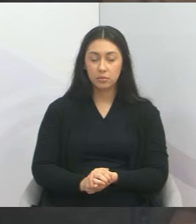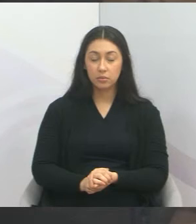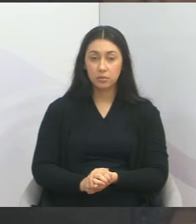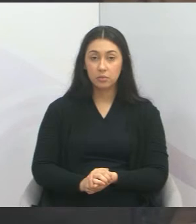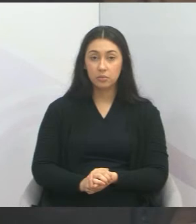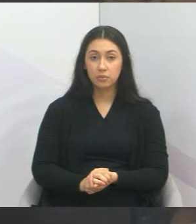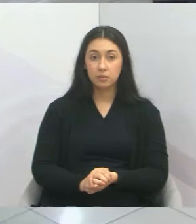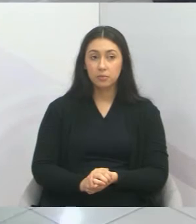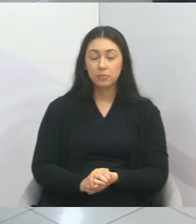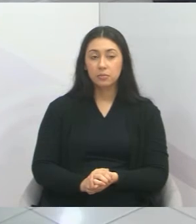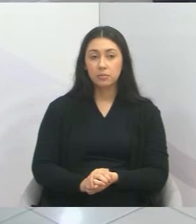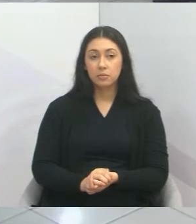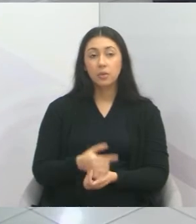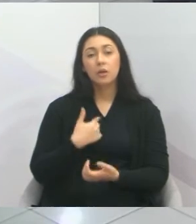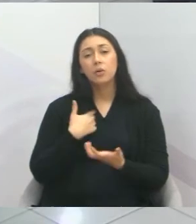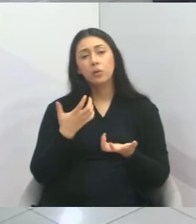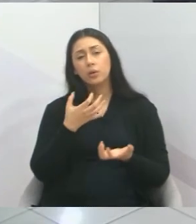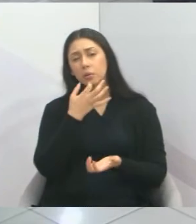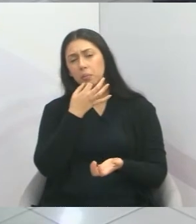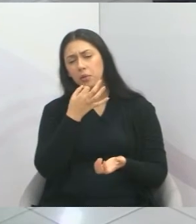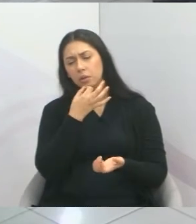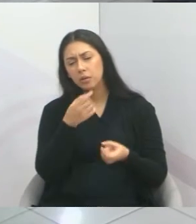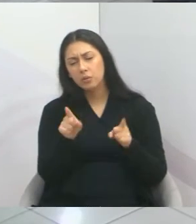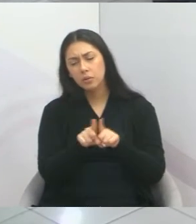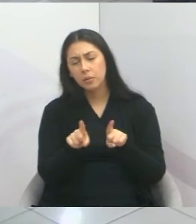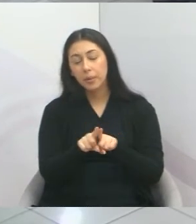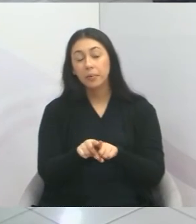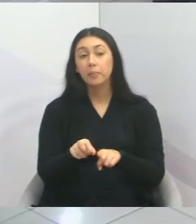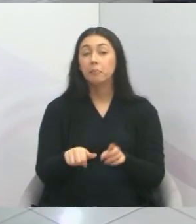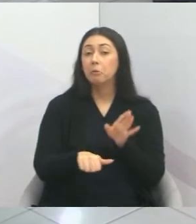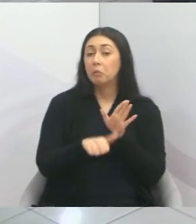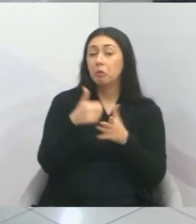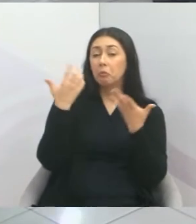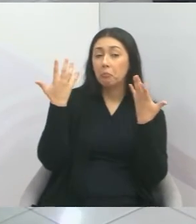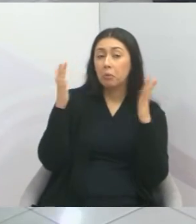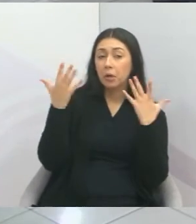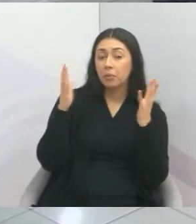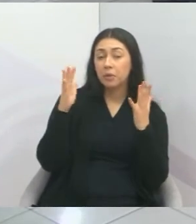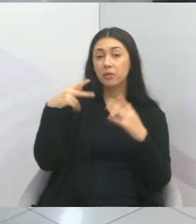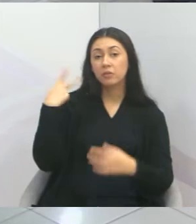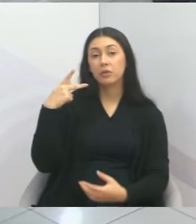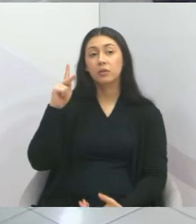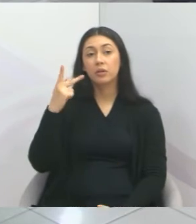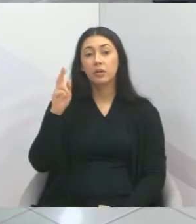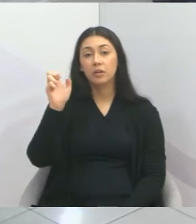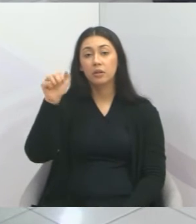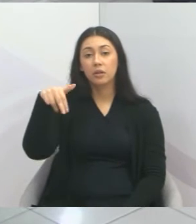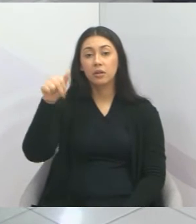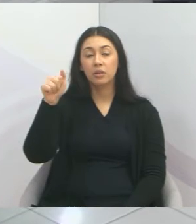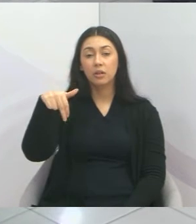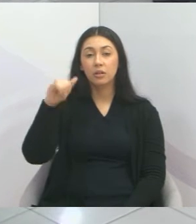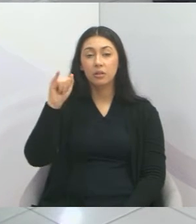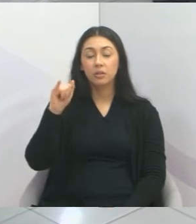eu quero também falar aqui parabenizar o vereador Ernani Barreto